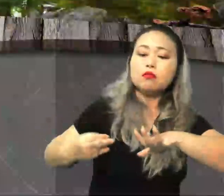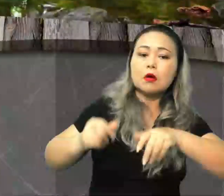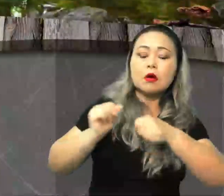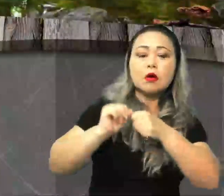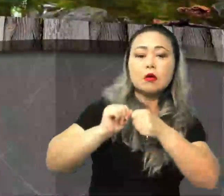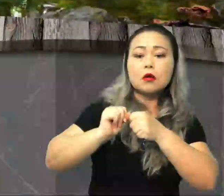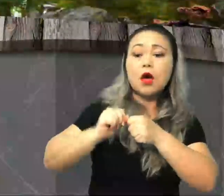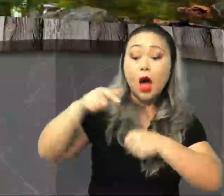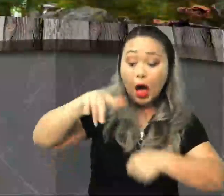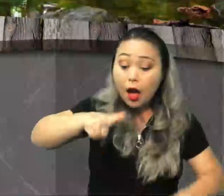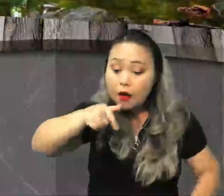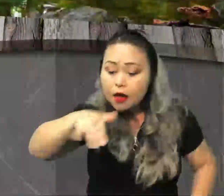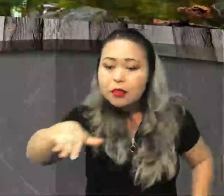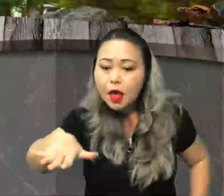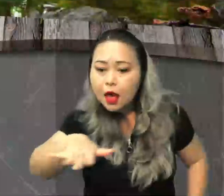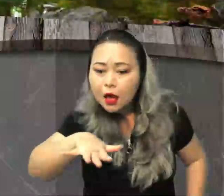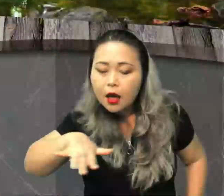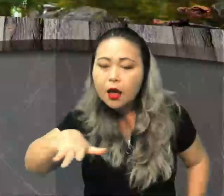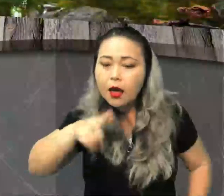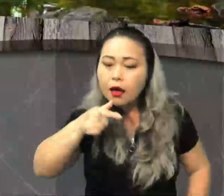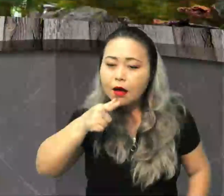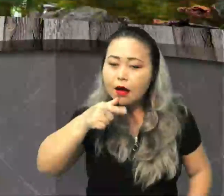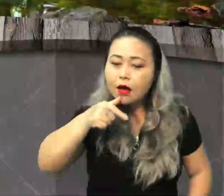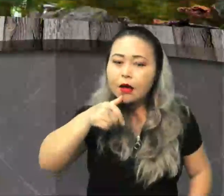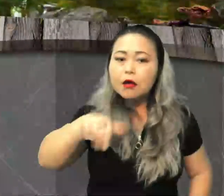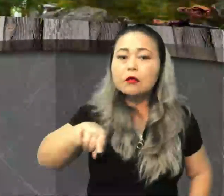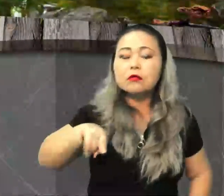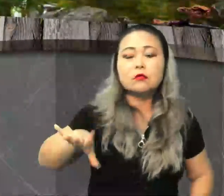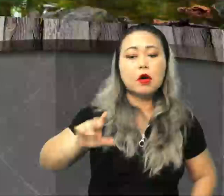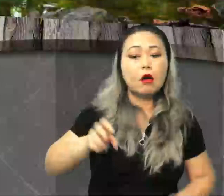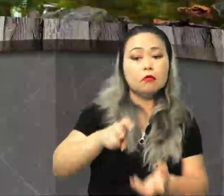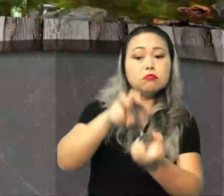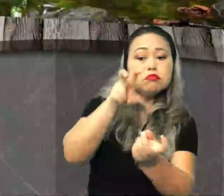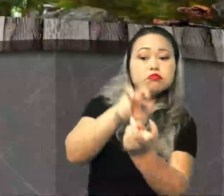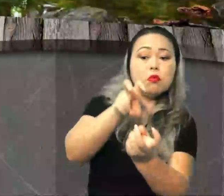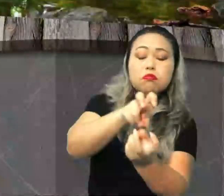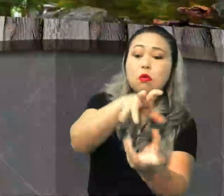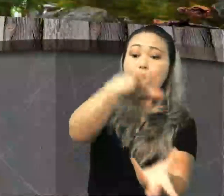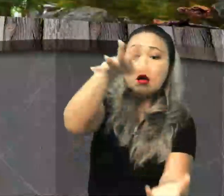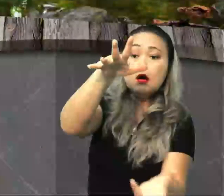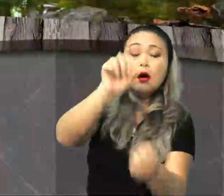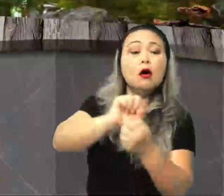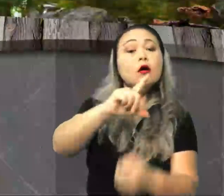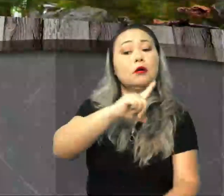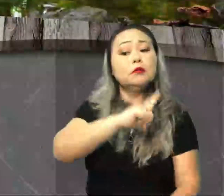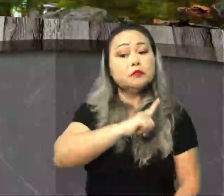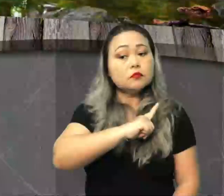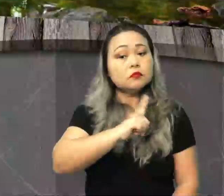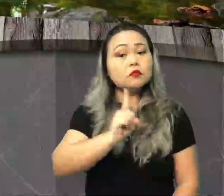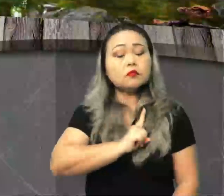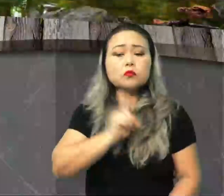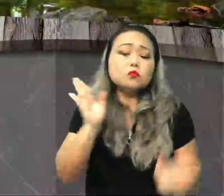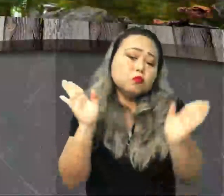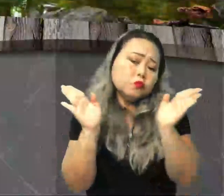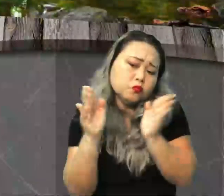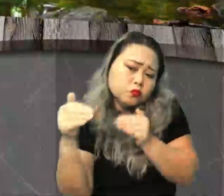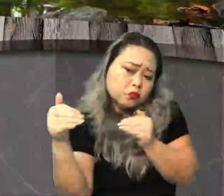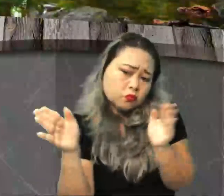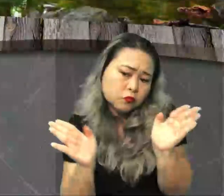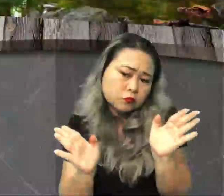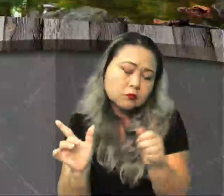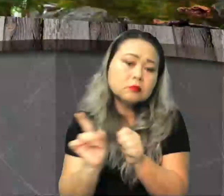esses animais no ambiente aquático, grande porte, o hipopótamo. Nós vamos encontrar animais